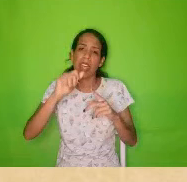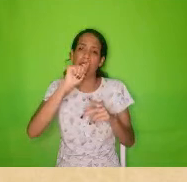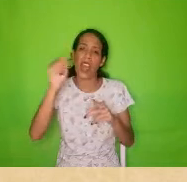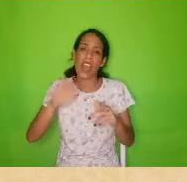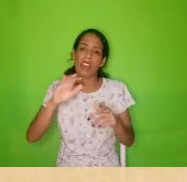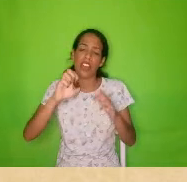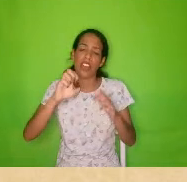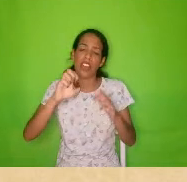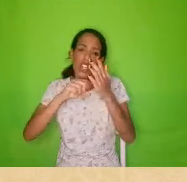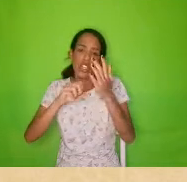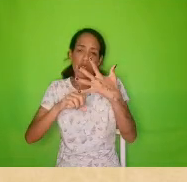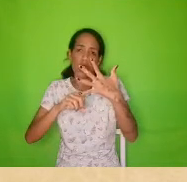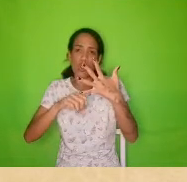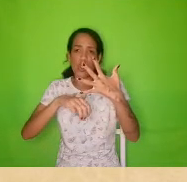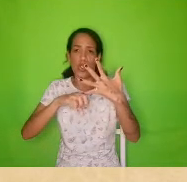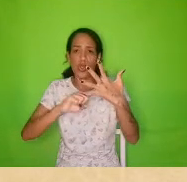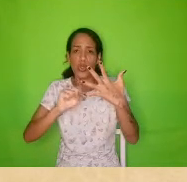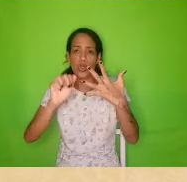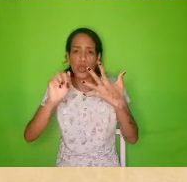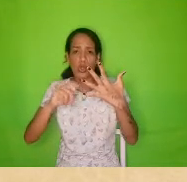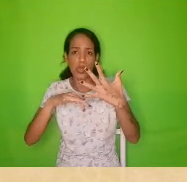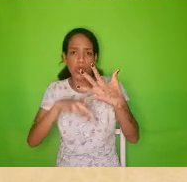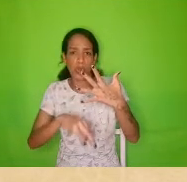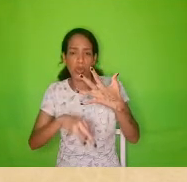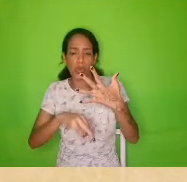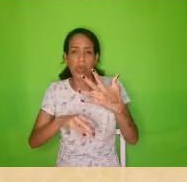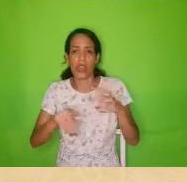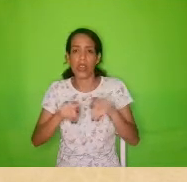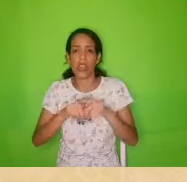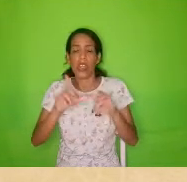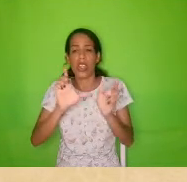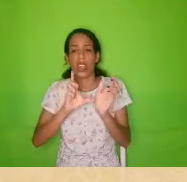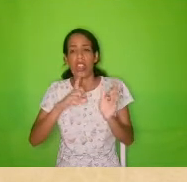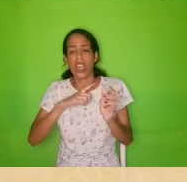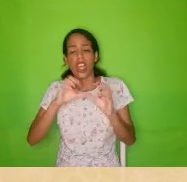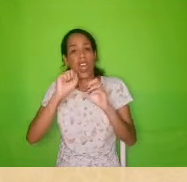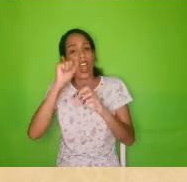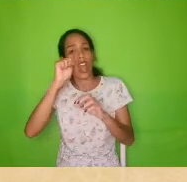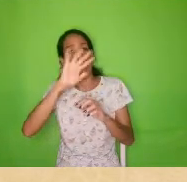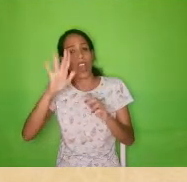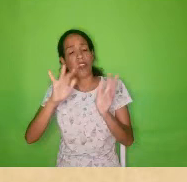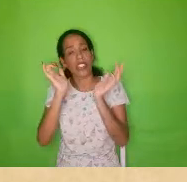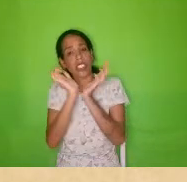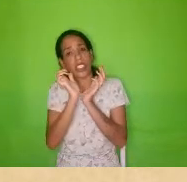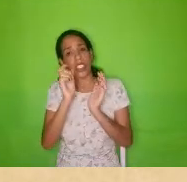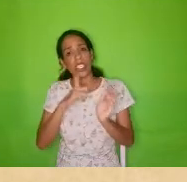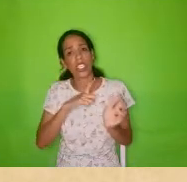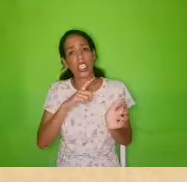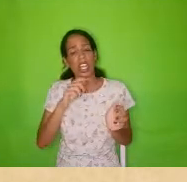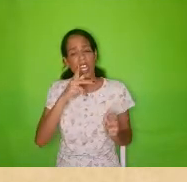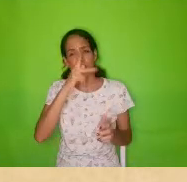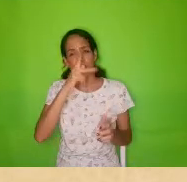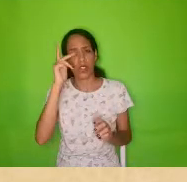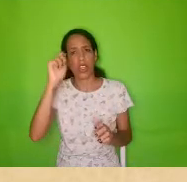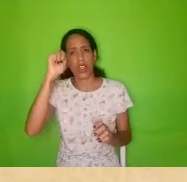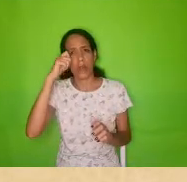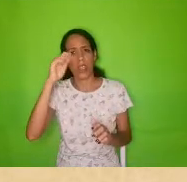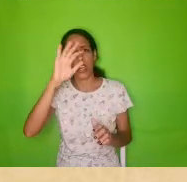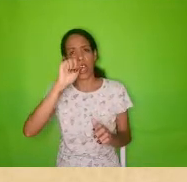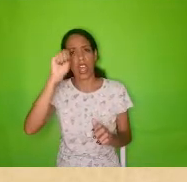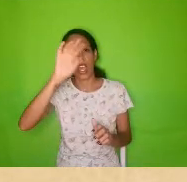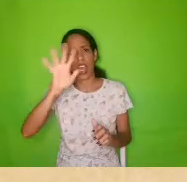Né? Essa é a África Central, que os africanos dessas regiões, dessas